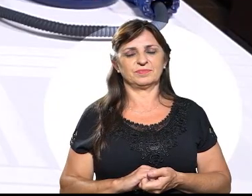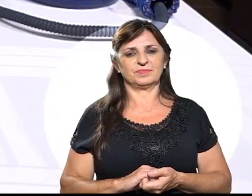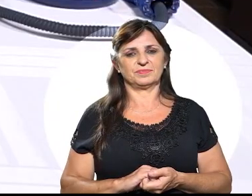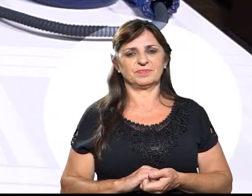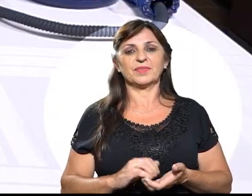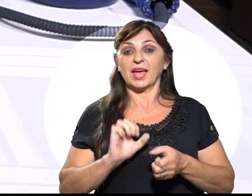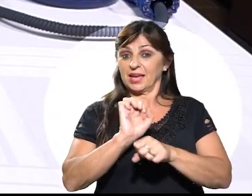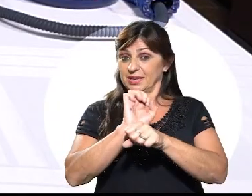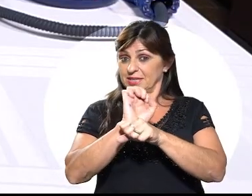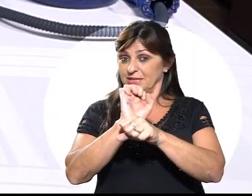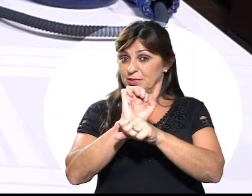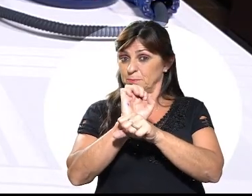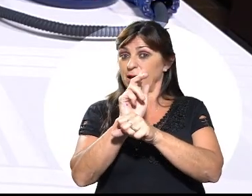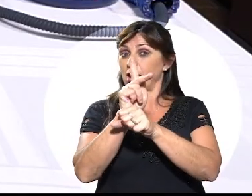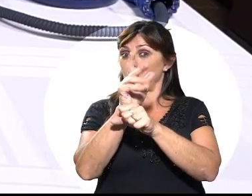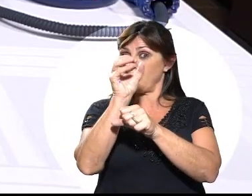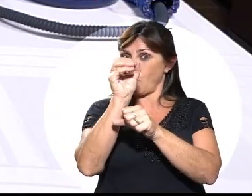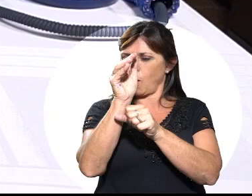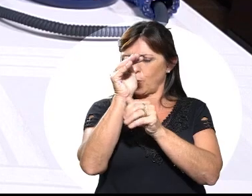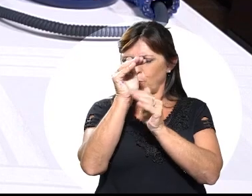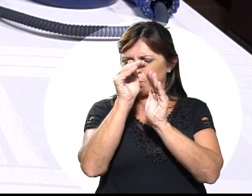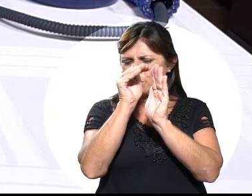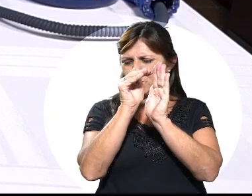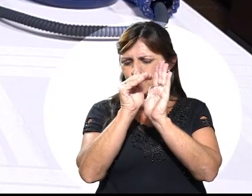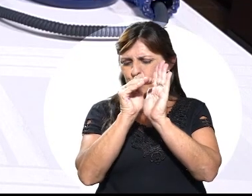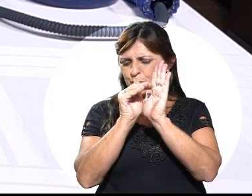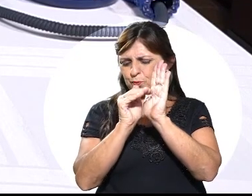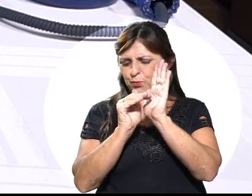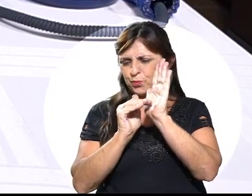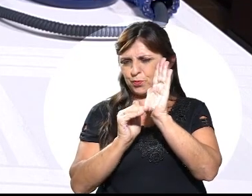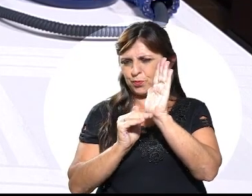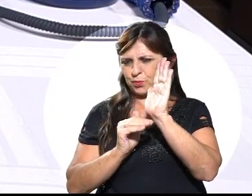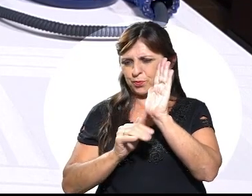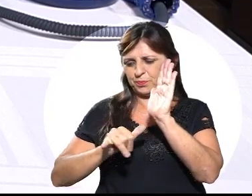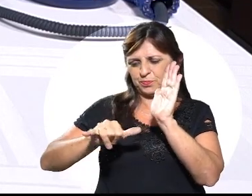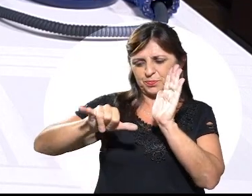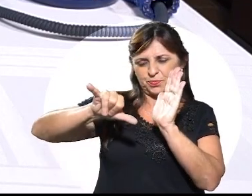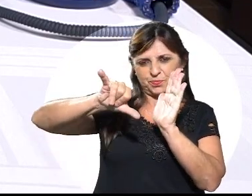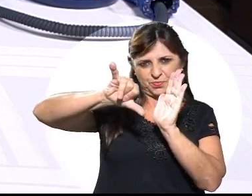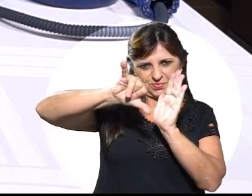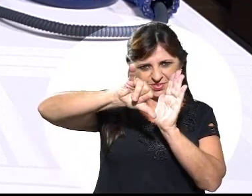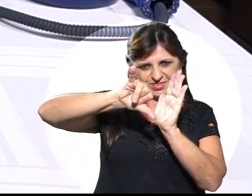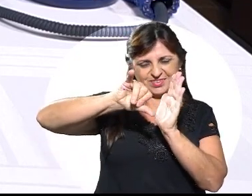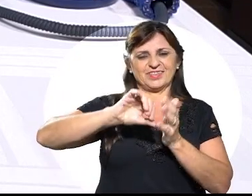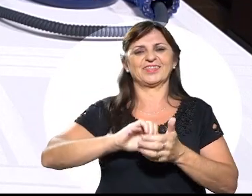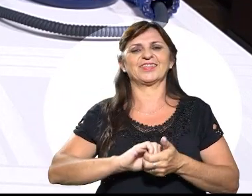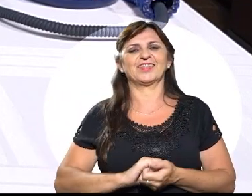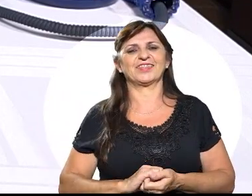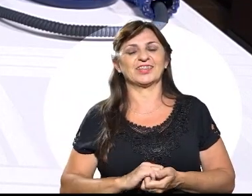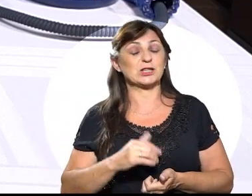Espera um pouquinho para baixar.